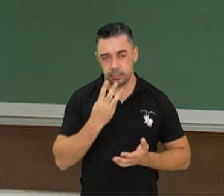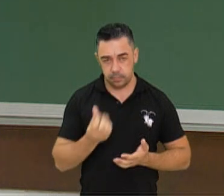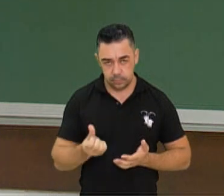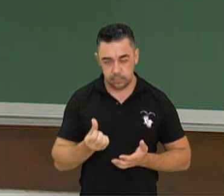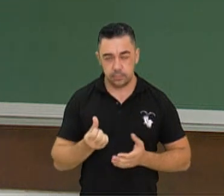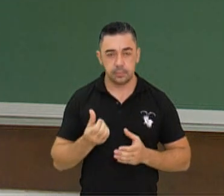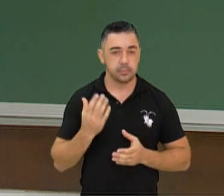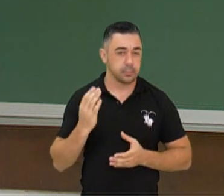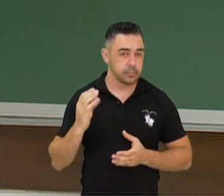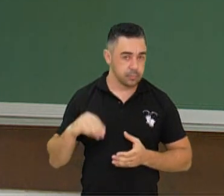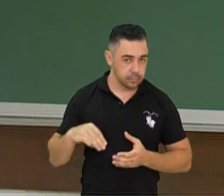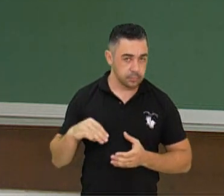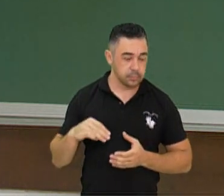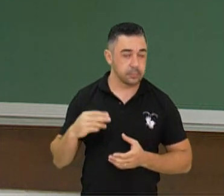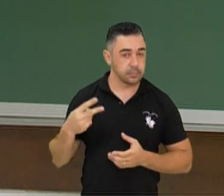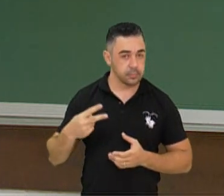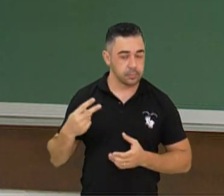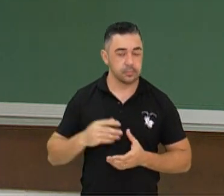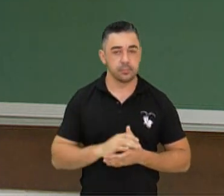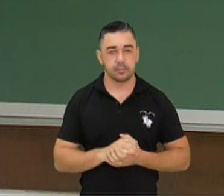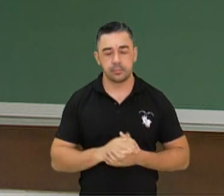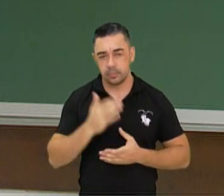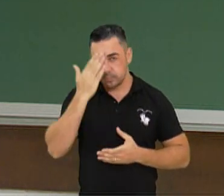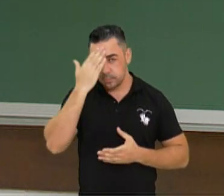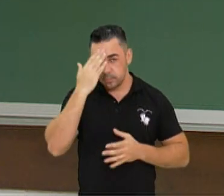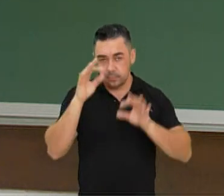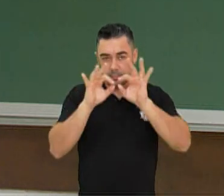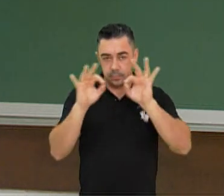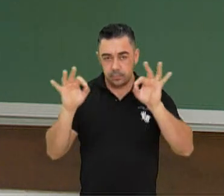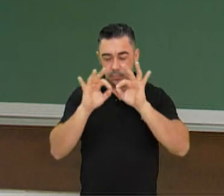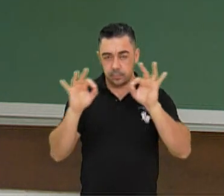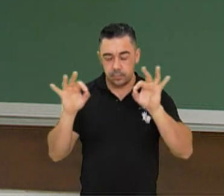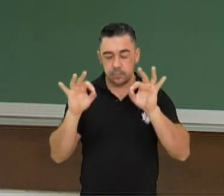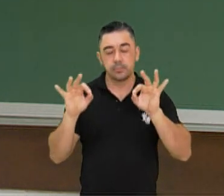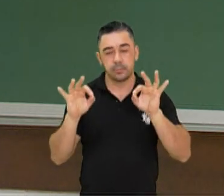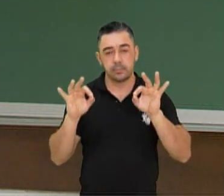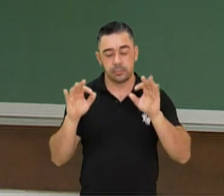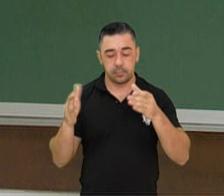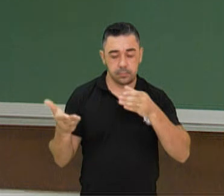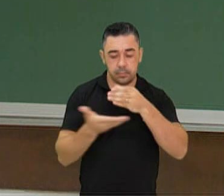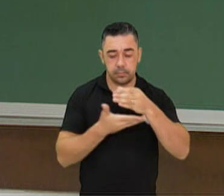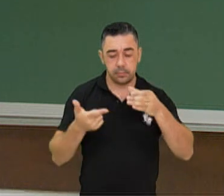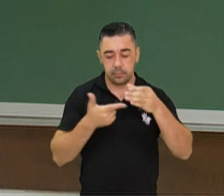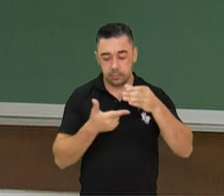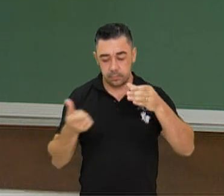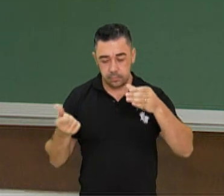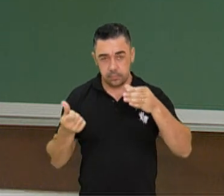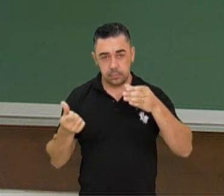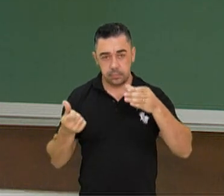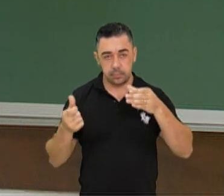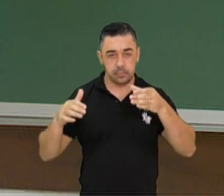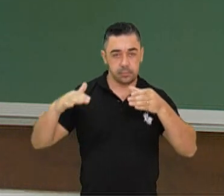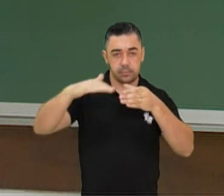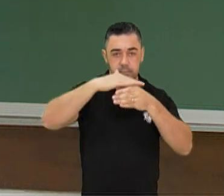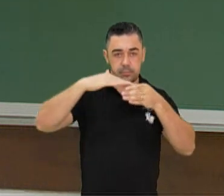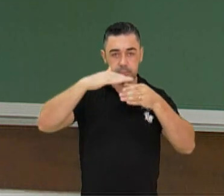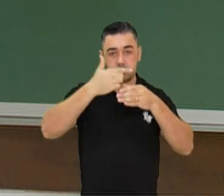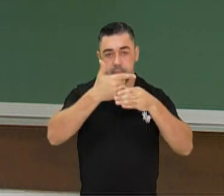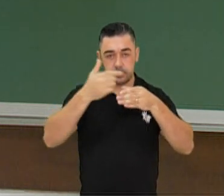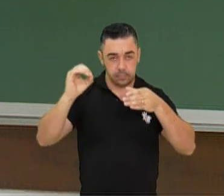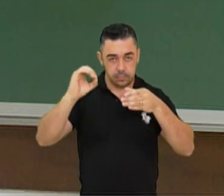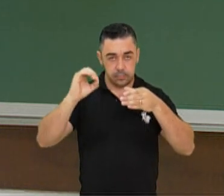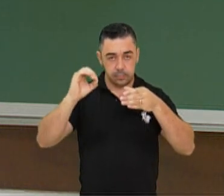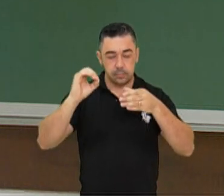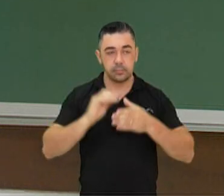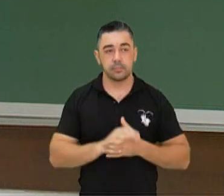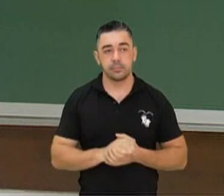centímetros quadrados. Eu tenho que o raio da base maior é 26 centímetros. O raio da base menor é